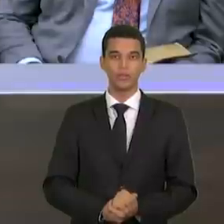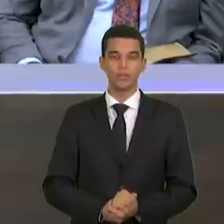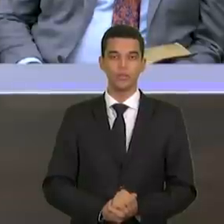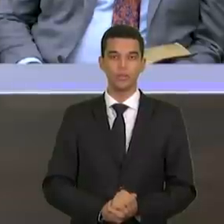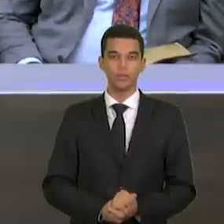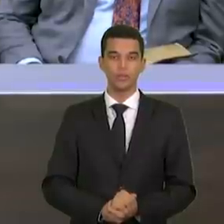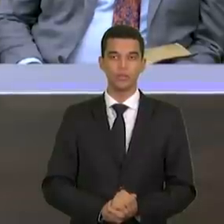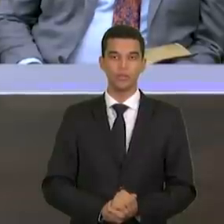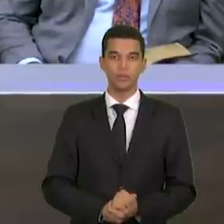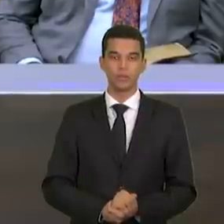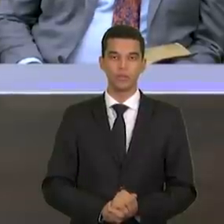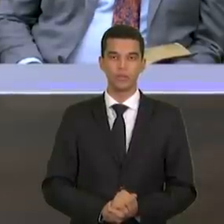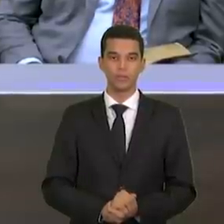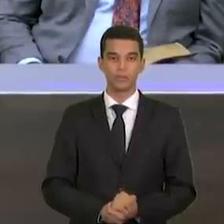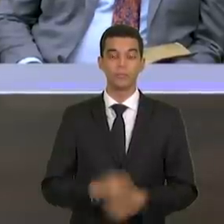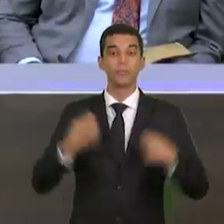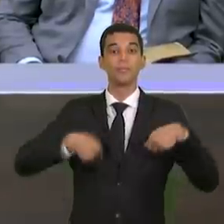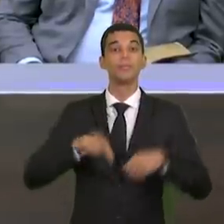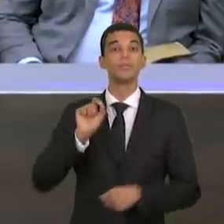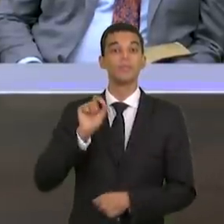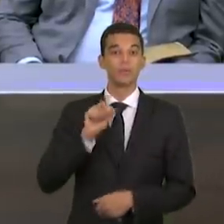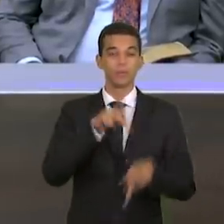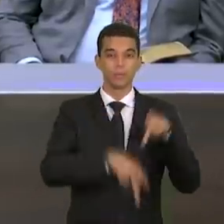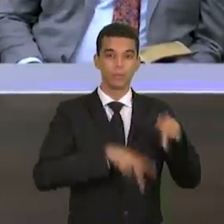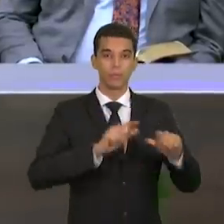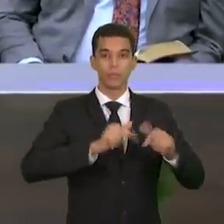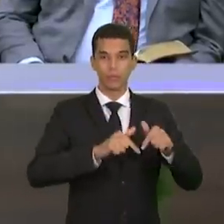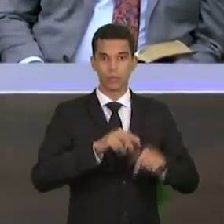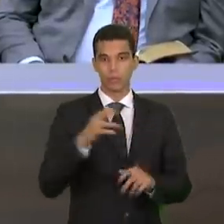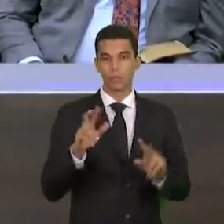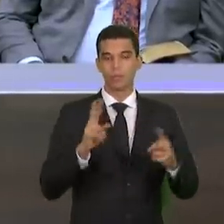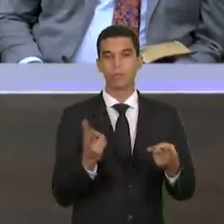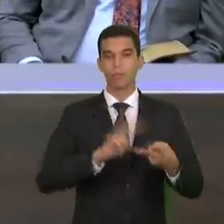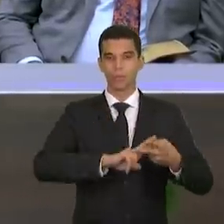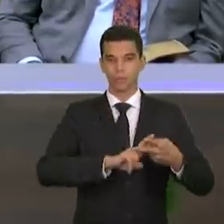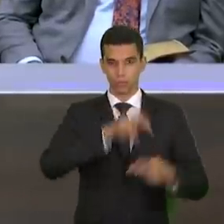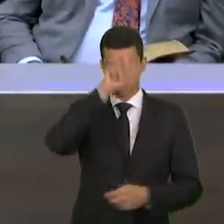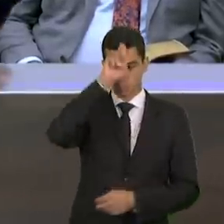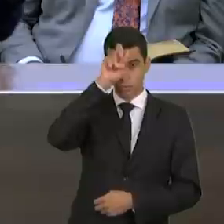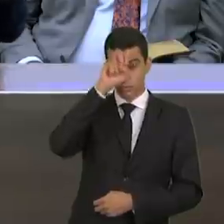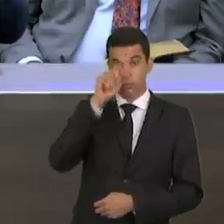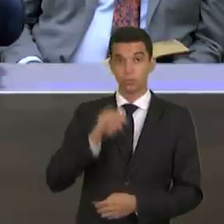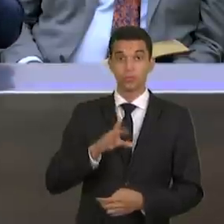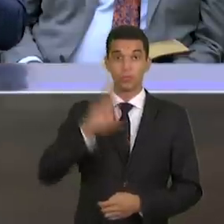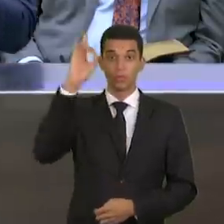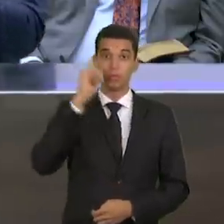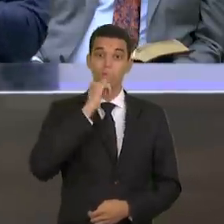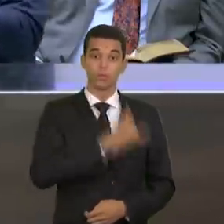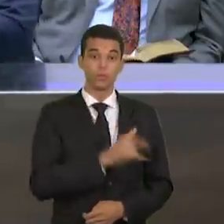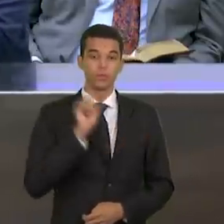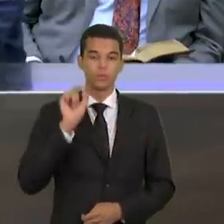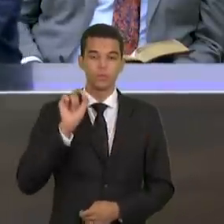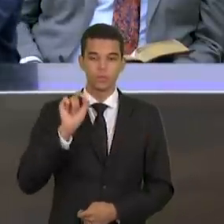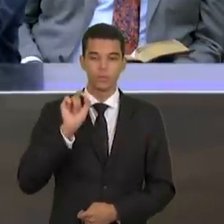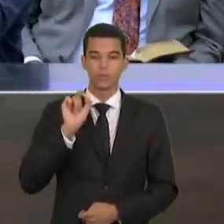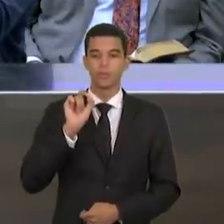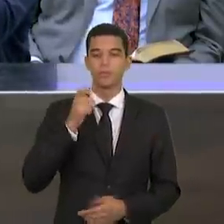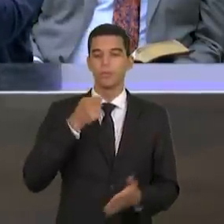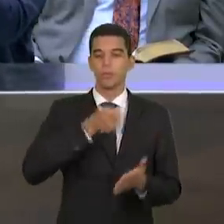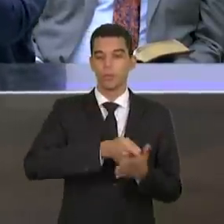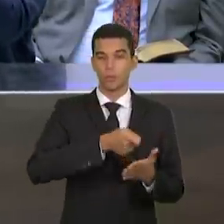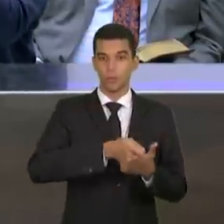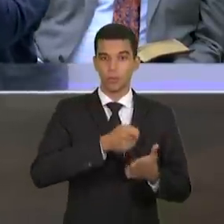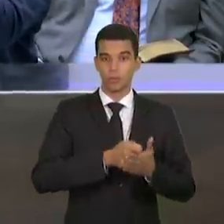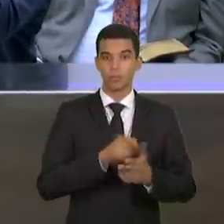mão, os lombos cingidos, e teriam que comer o cordeiro que